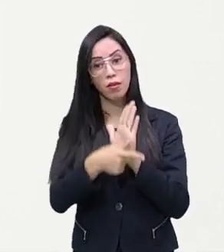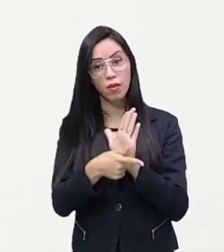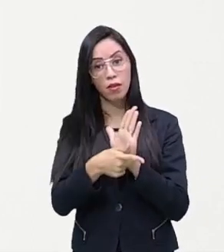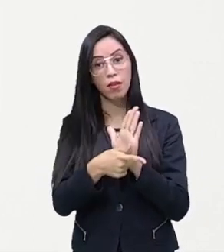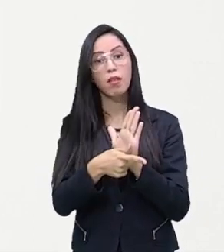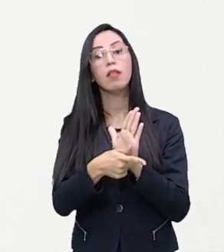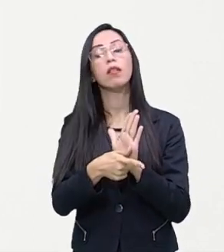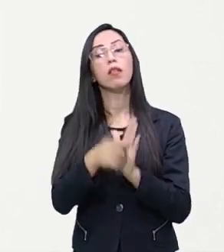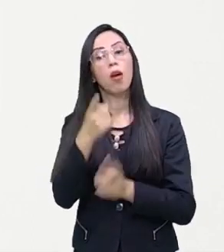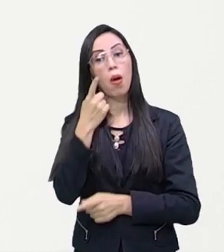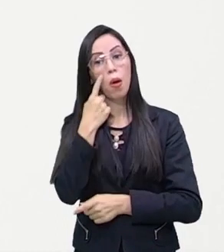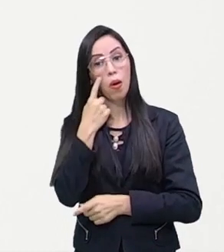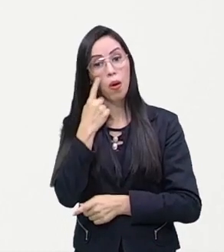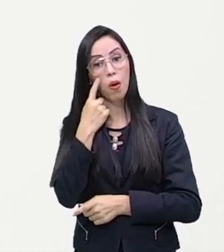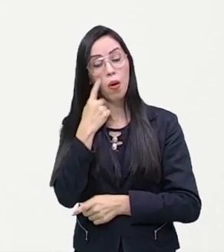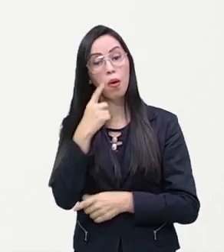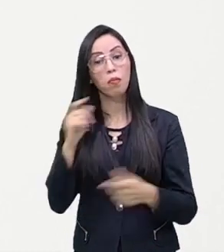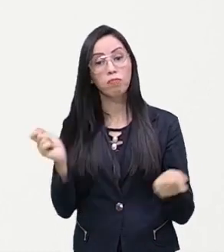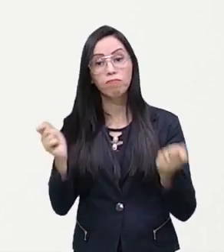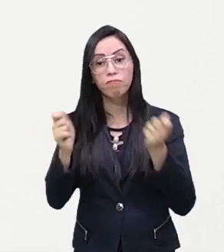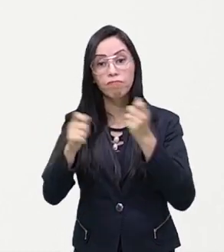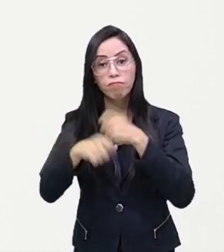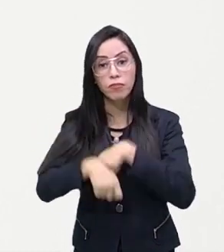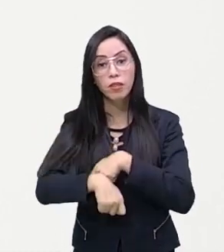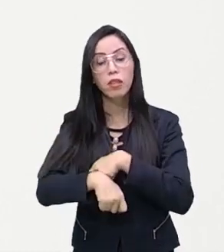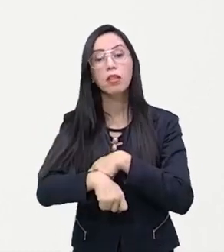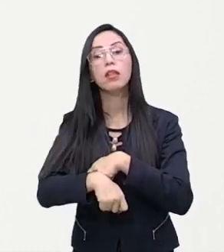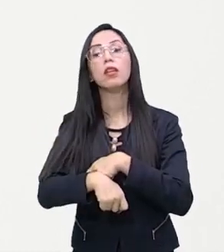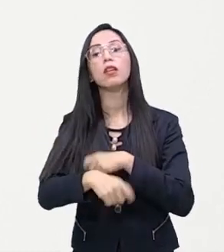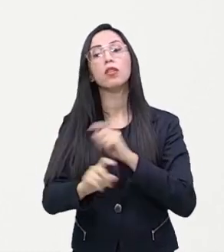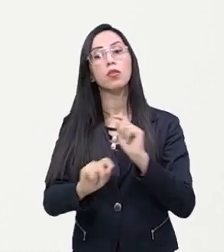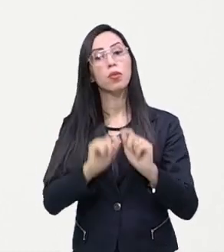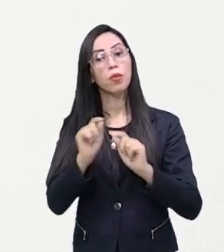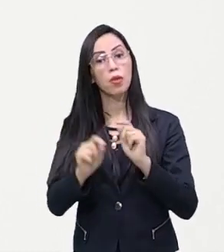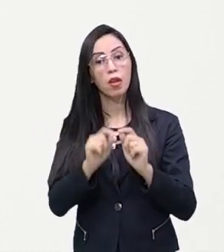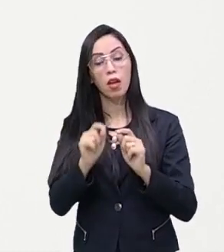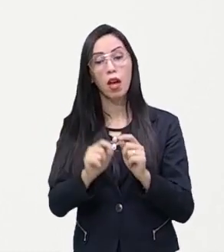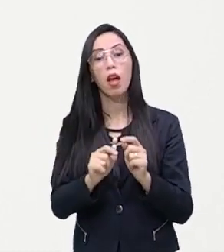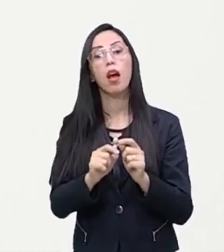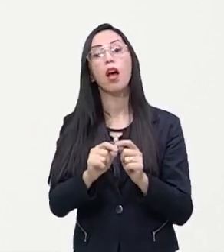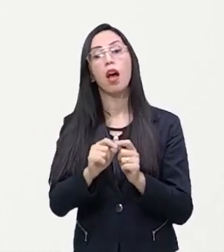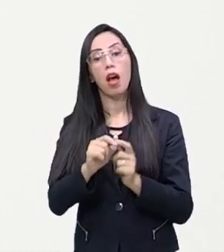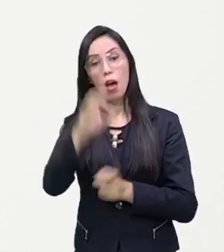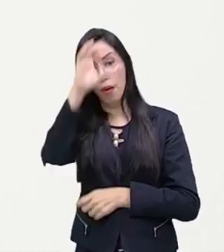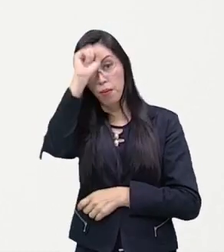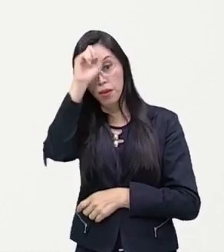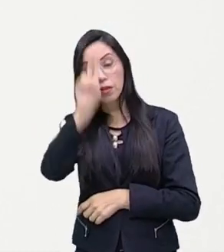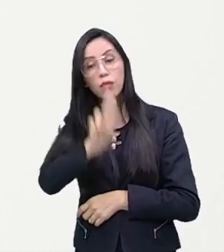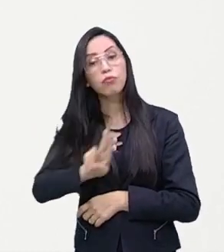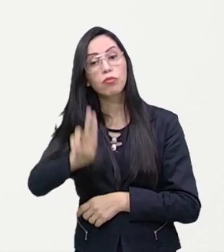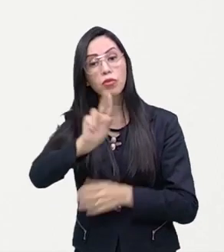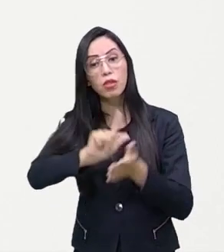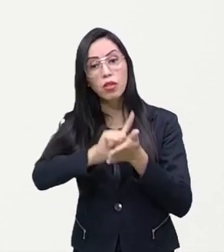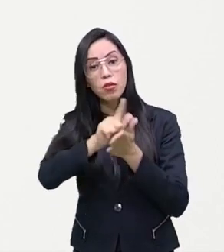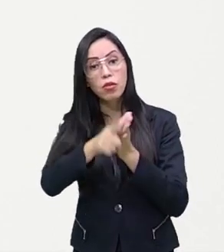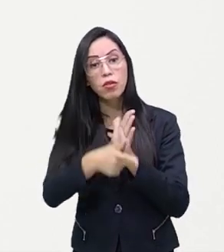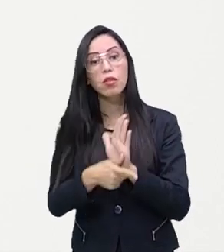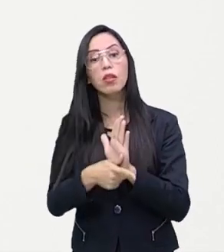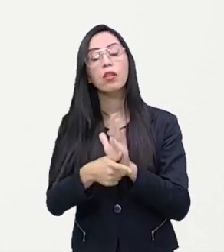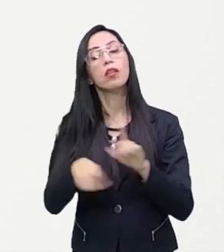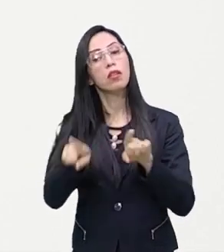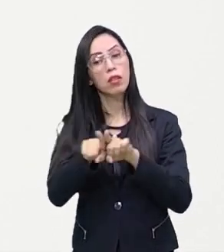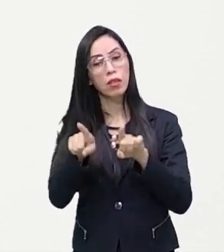Olha a habilidade que vocês terão que aprender e desenvolver, crianças. Noção de